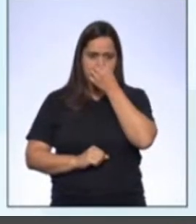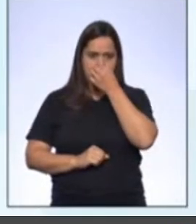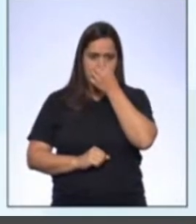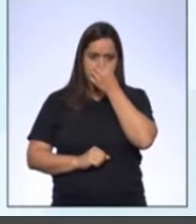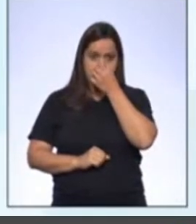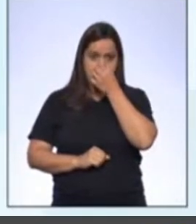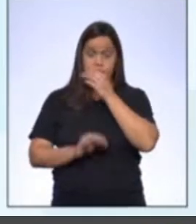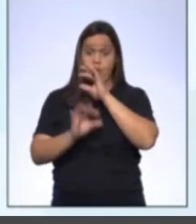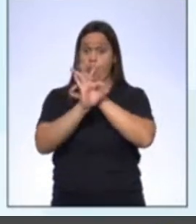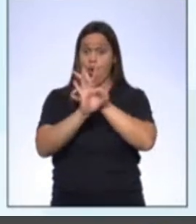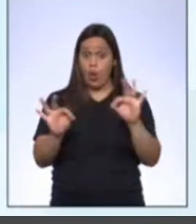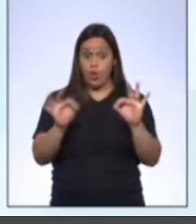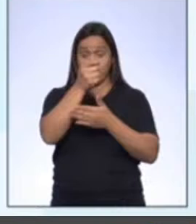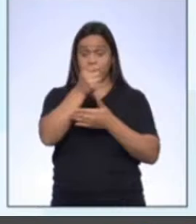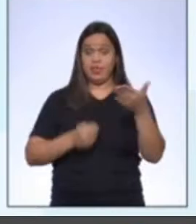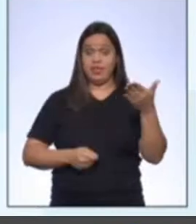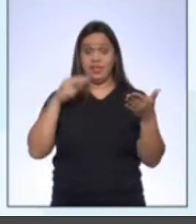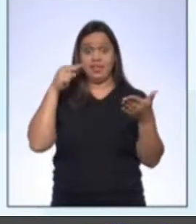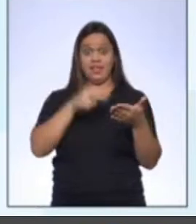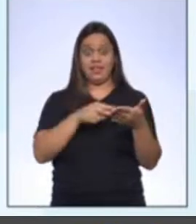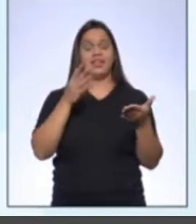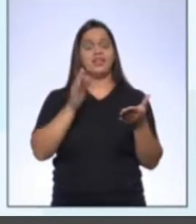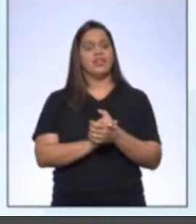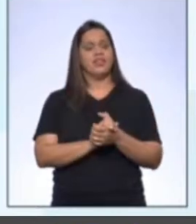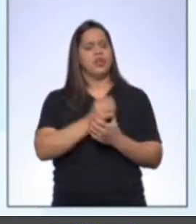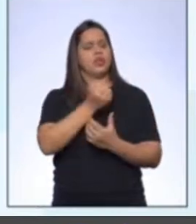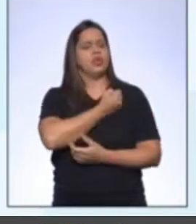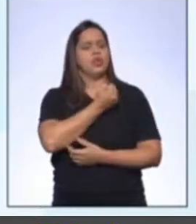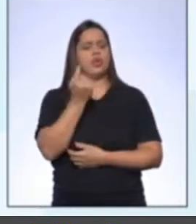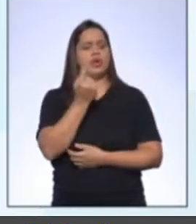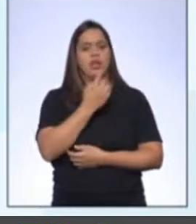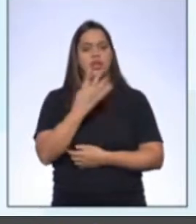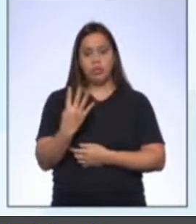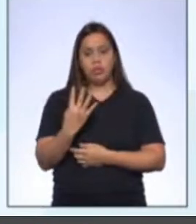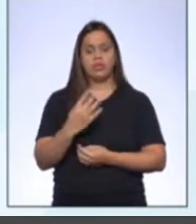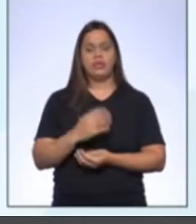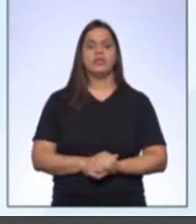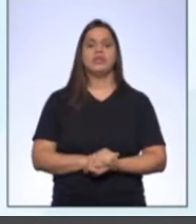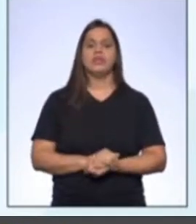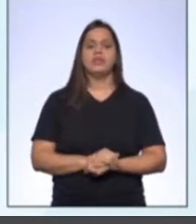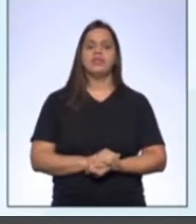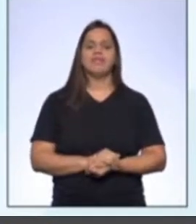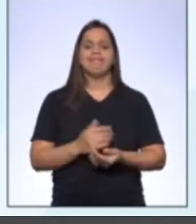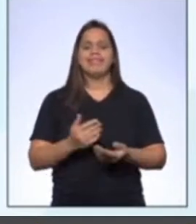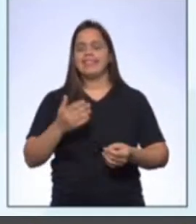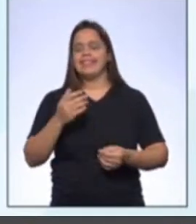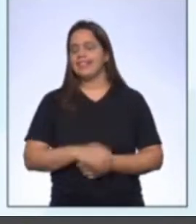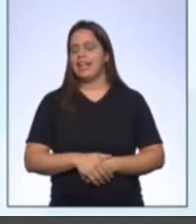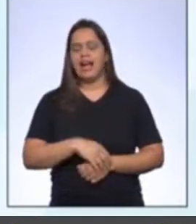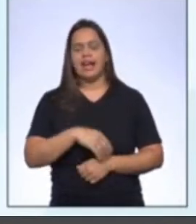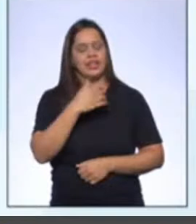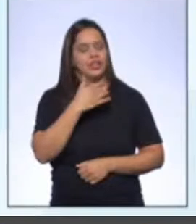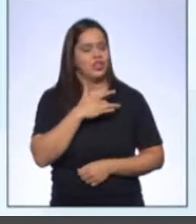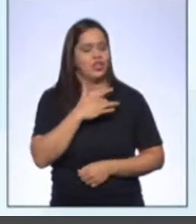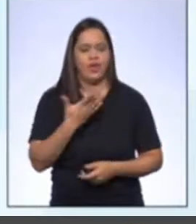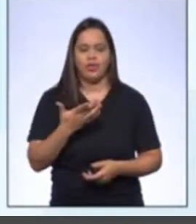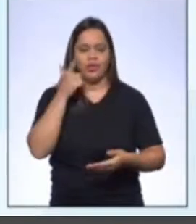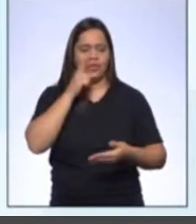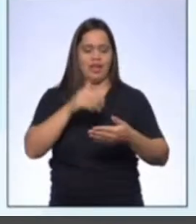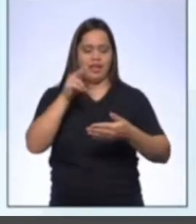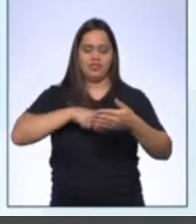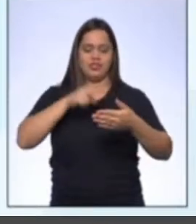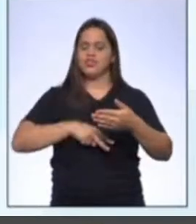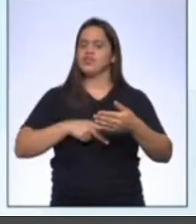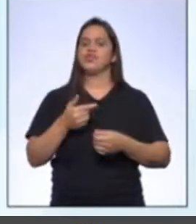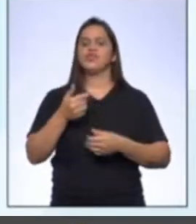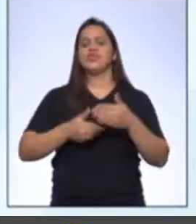Ótimo texto, hein? Na questão 14, pena que não dá tempo a gente discutir o texto. O trecho do